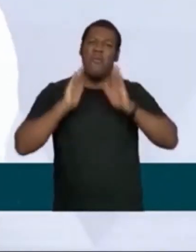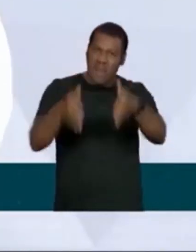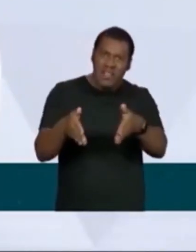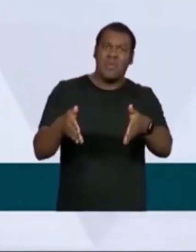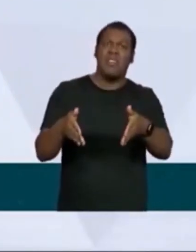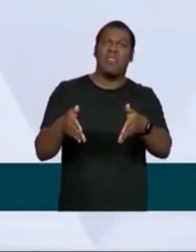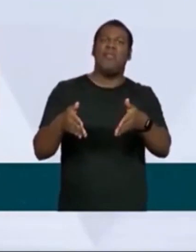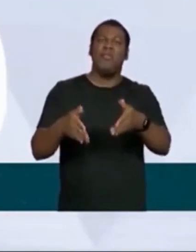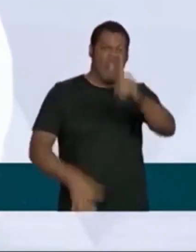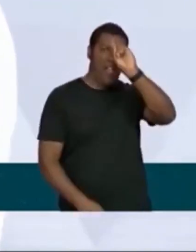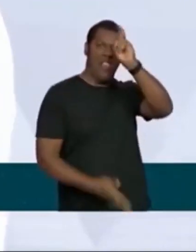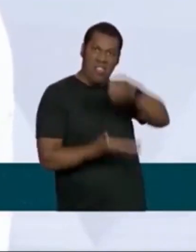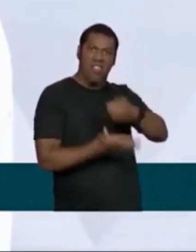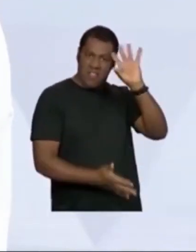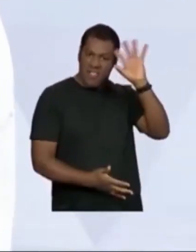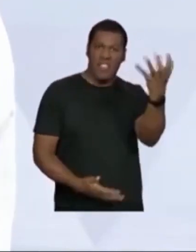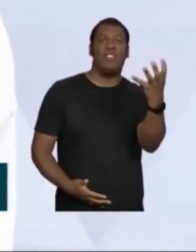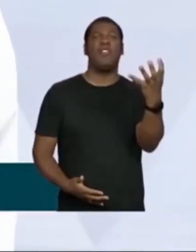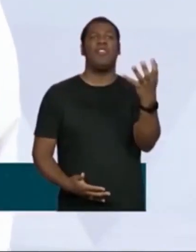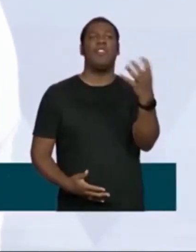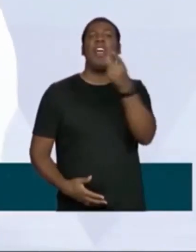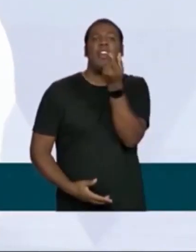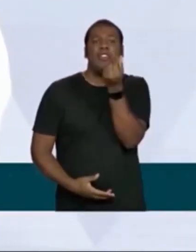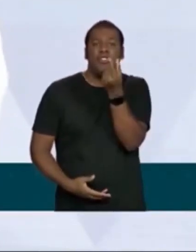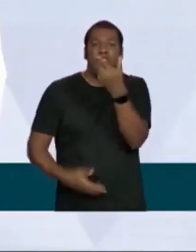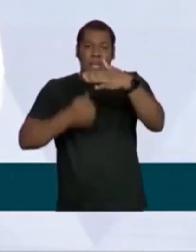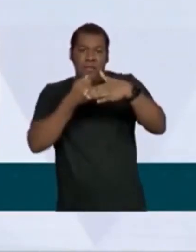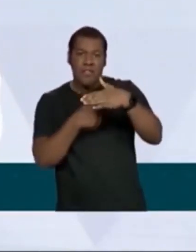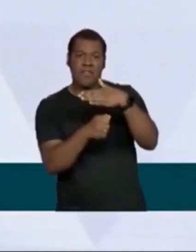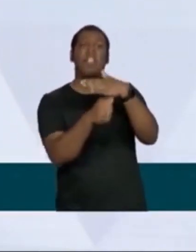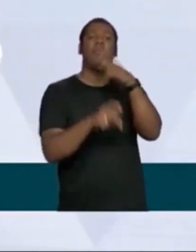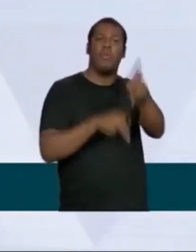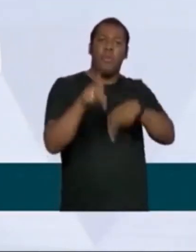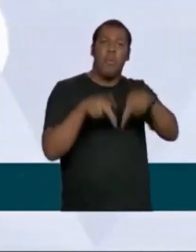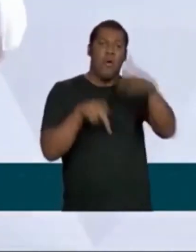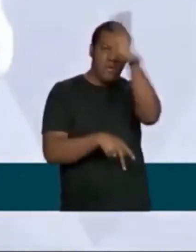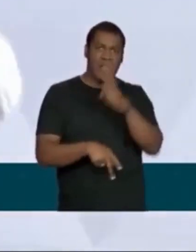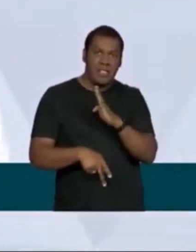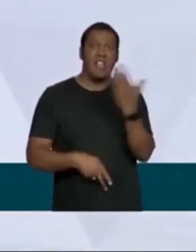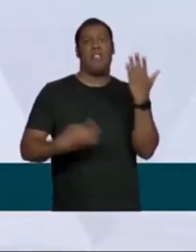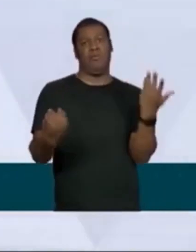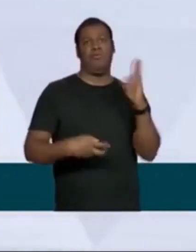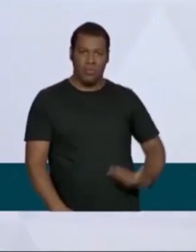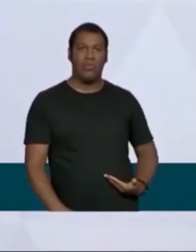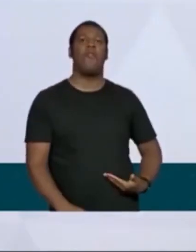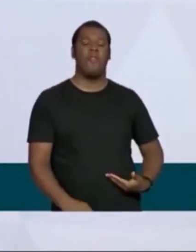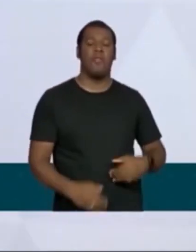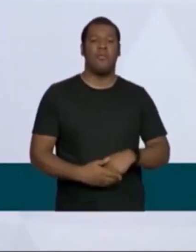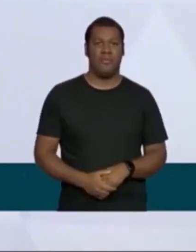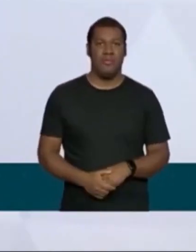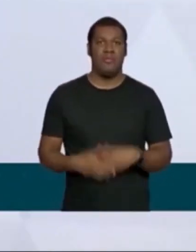para decidir para onde vai os recursos que o povo brasileiro contribui com seu trabalho.